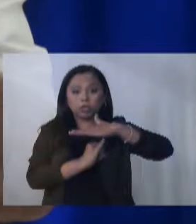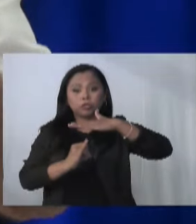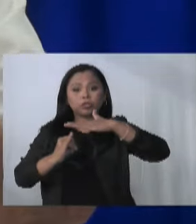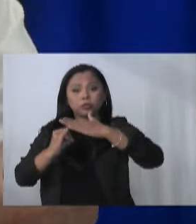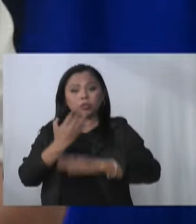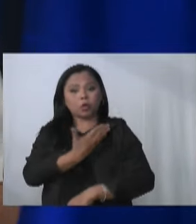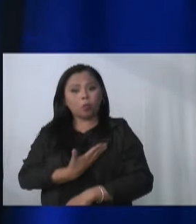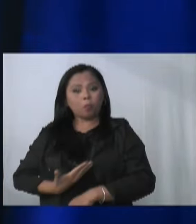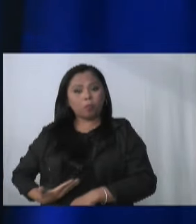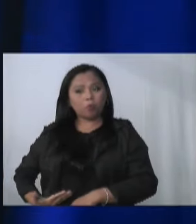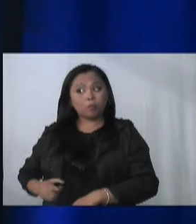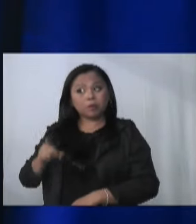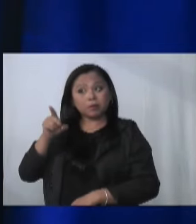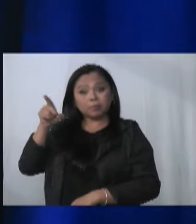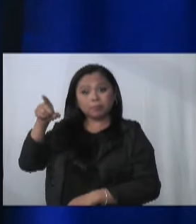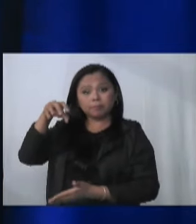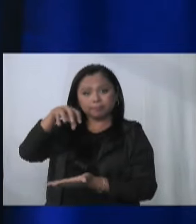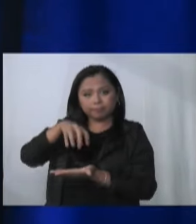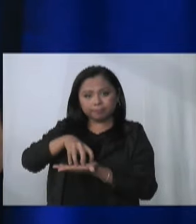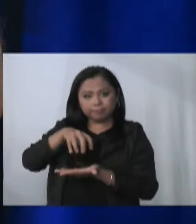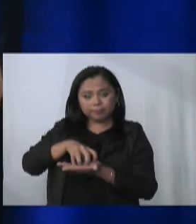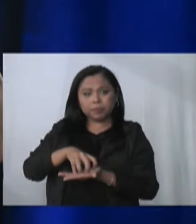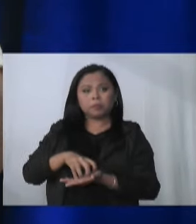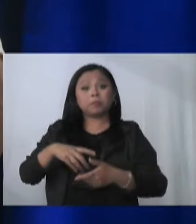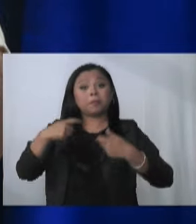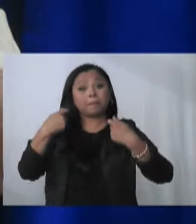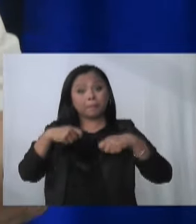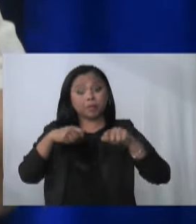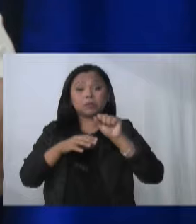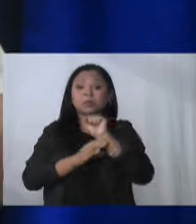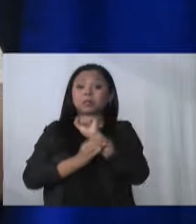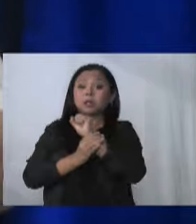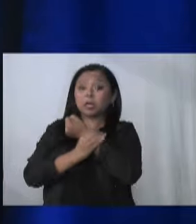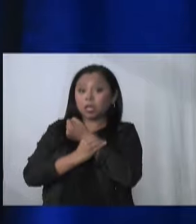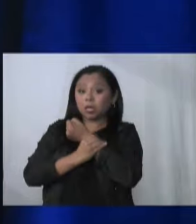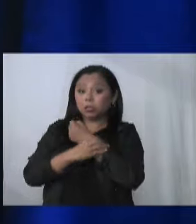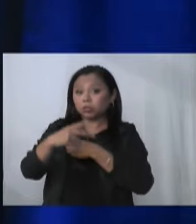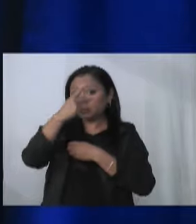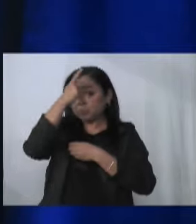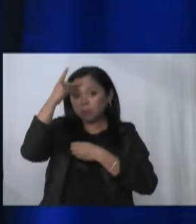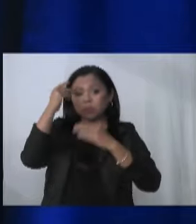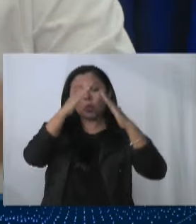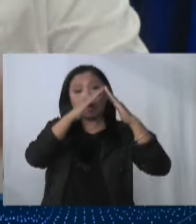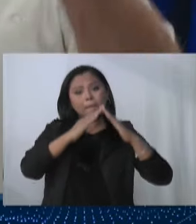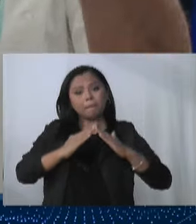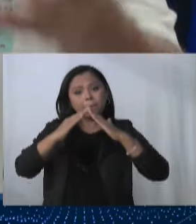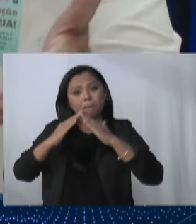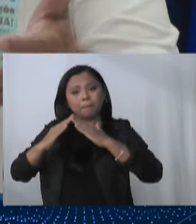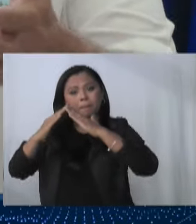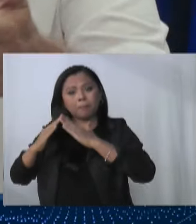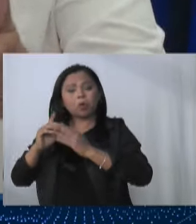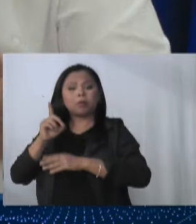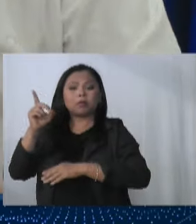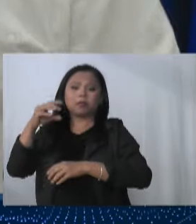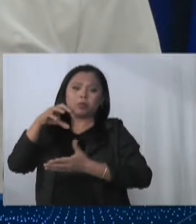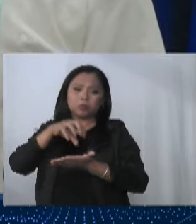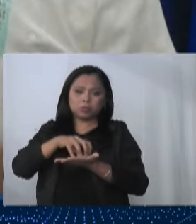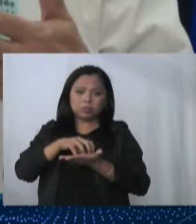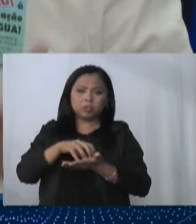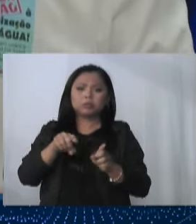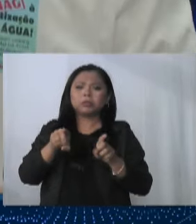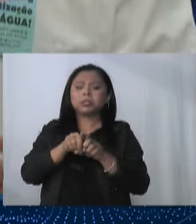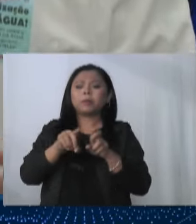no centro. Né? É preciso garantir gente morando no centro. A questão da cultura, é